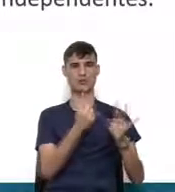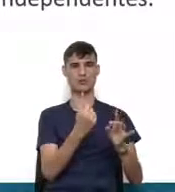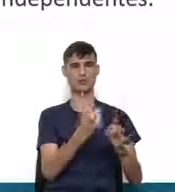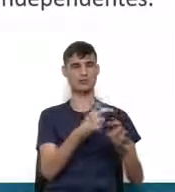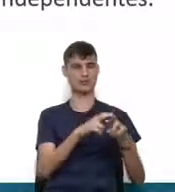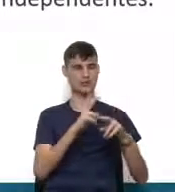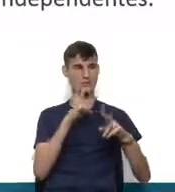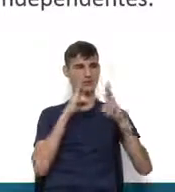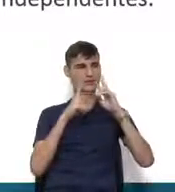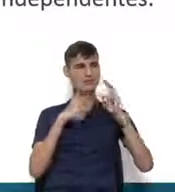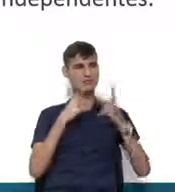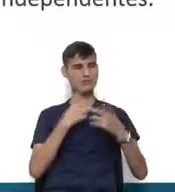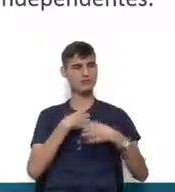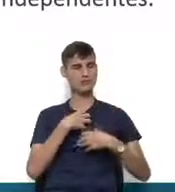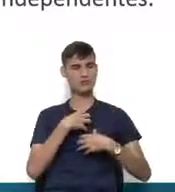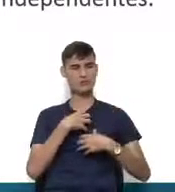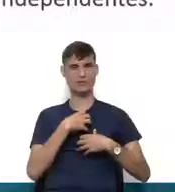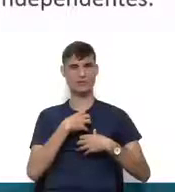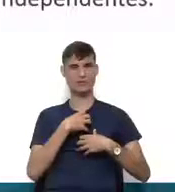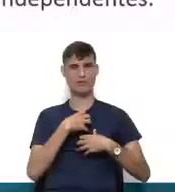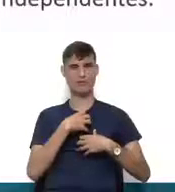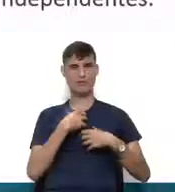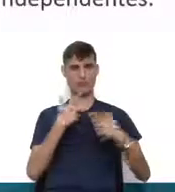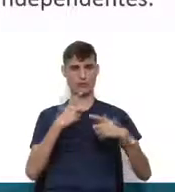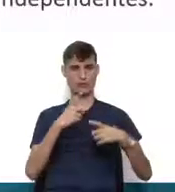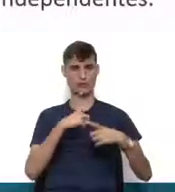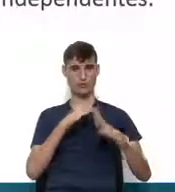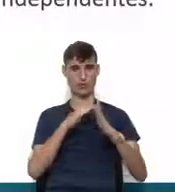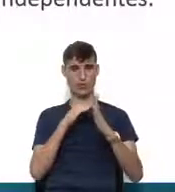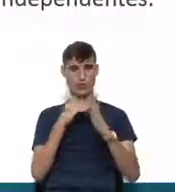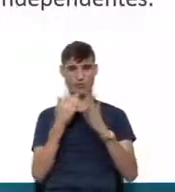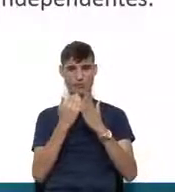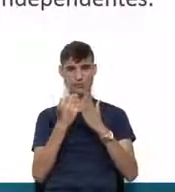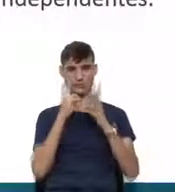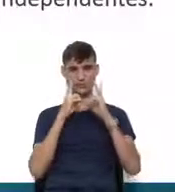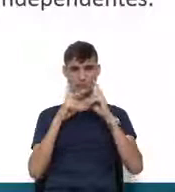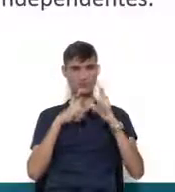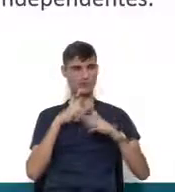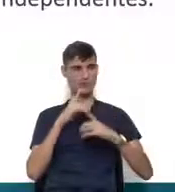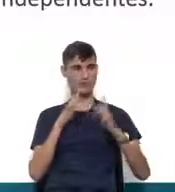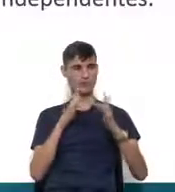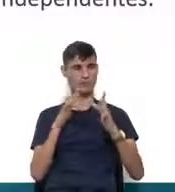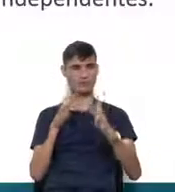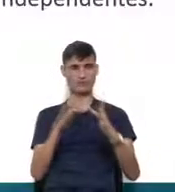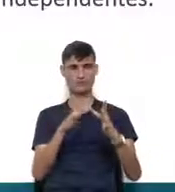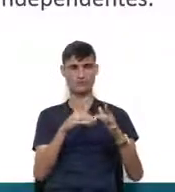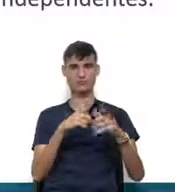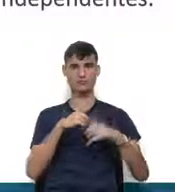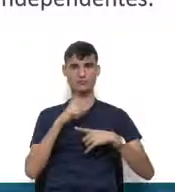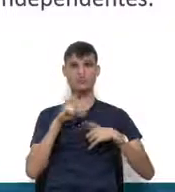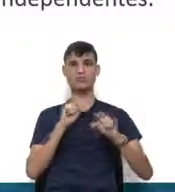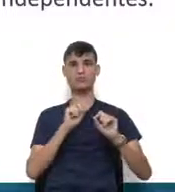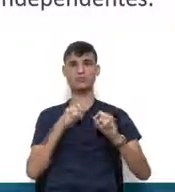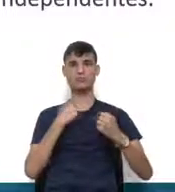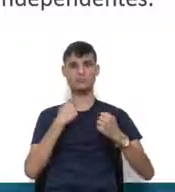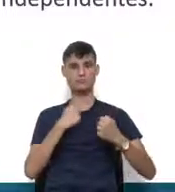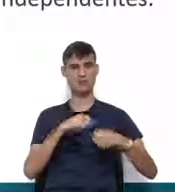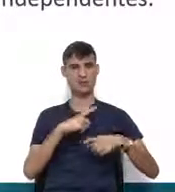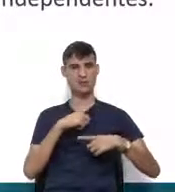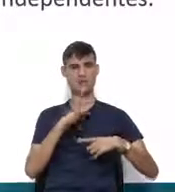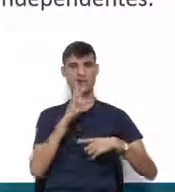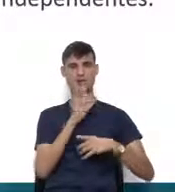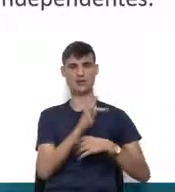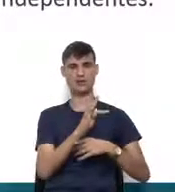dessa função que nós temos aqui. Todas as nossas funções aqui, as nossas relações, estão dependendo de